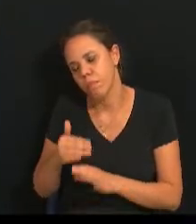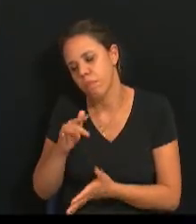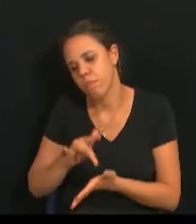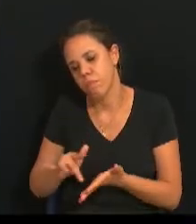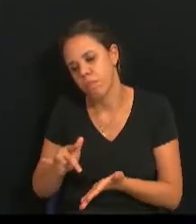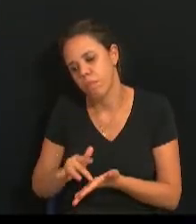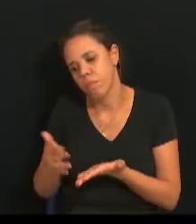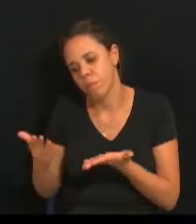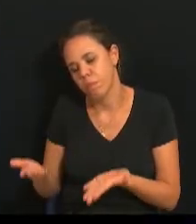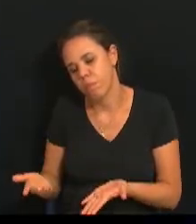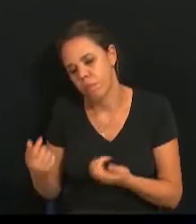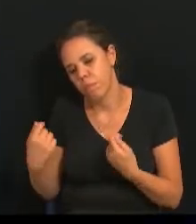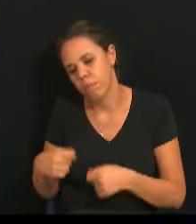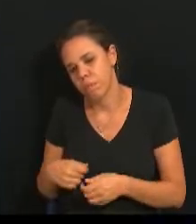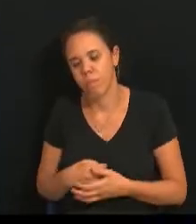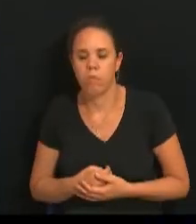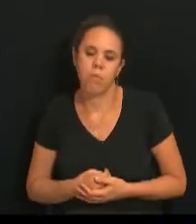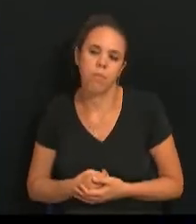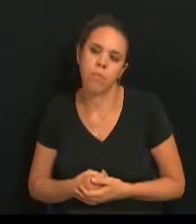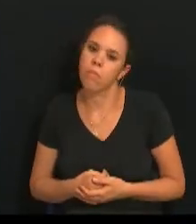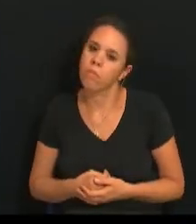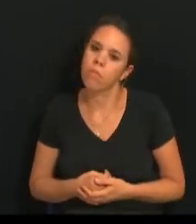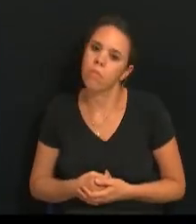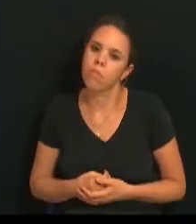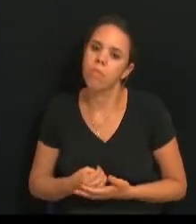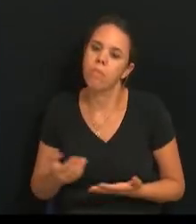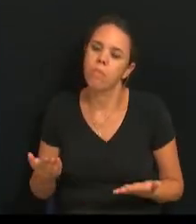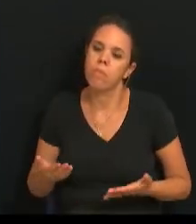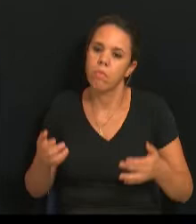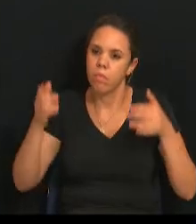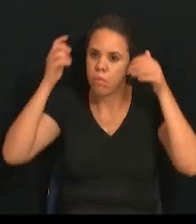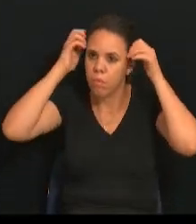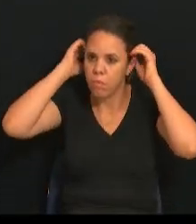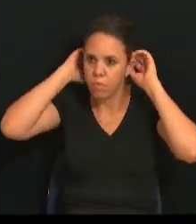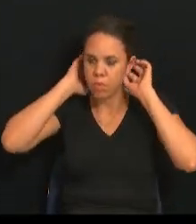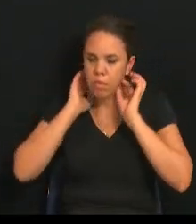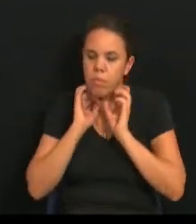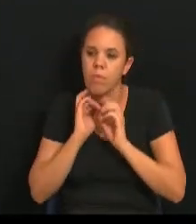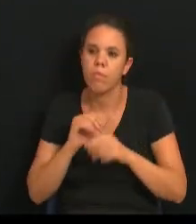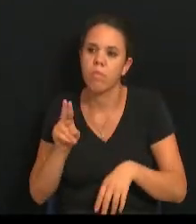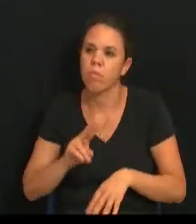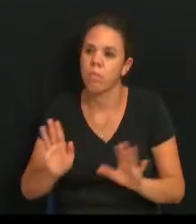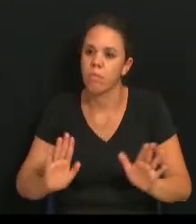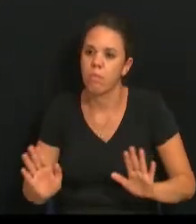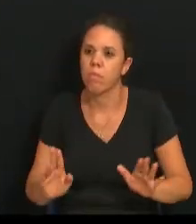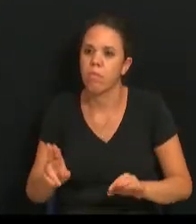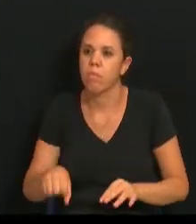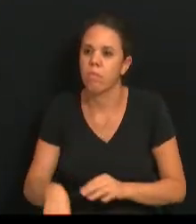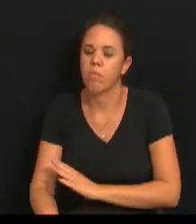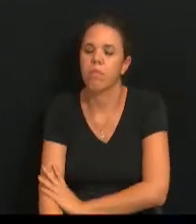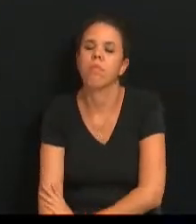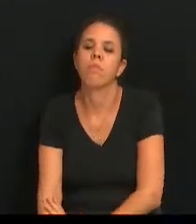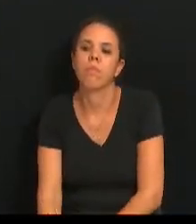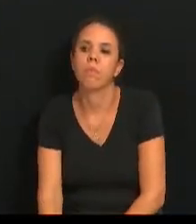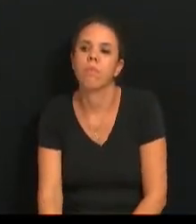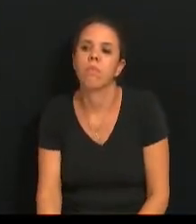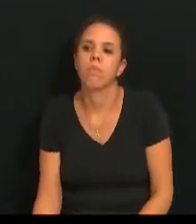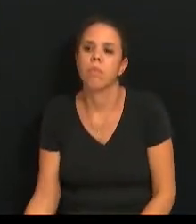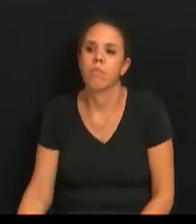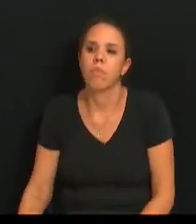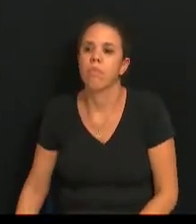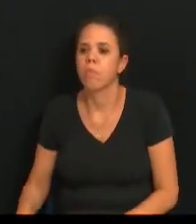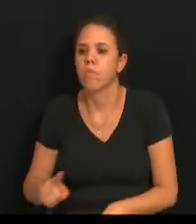quando a gente precisou, né? Então, assim, agora, não que a gente não vai usar, a gente vai usar sim, mas no momento que nós